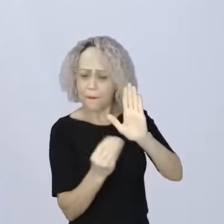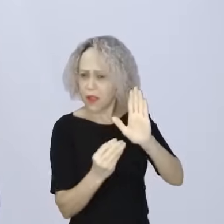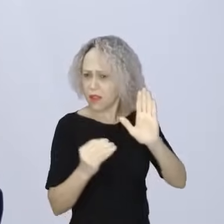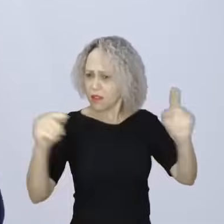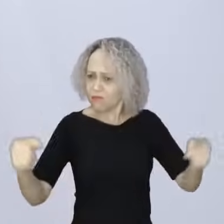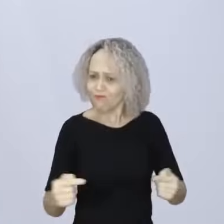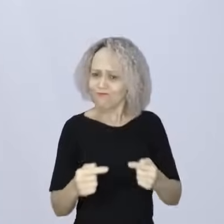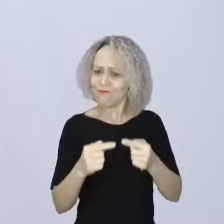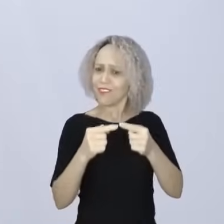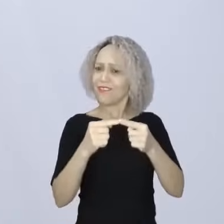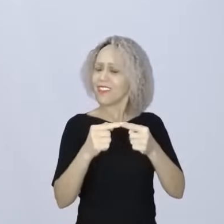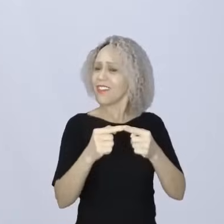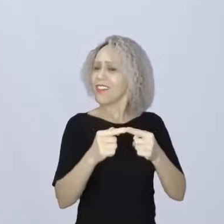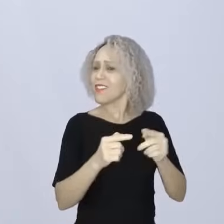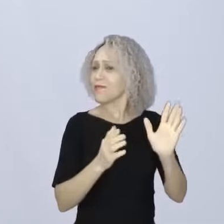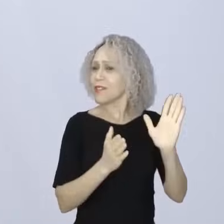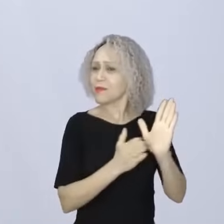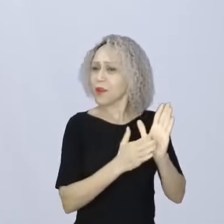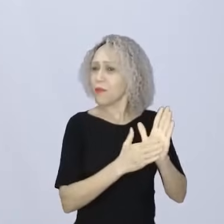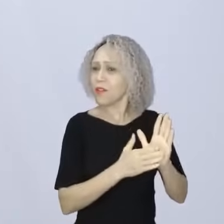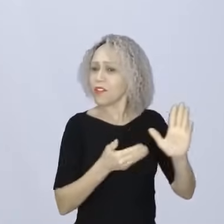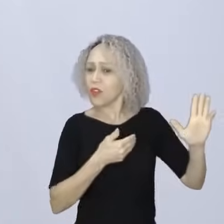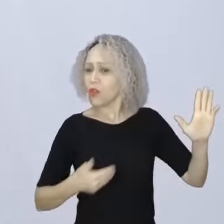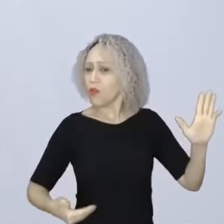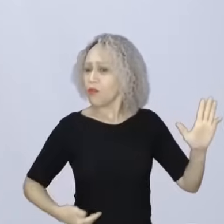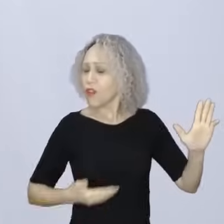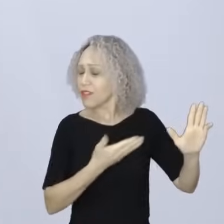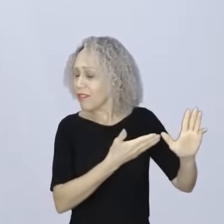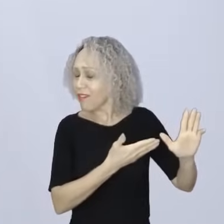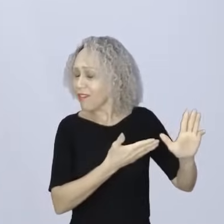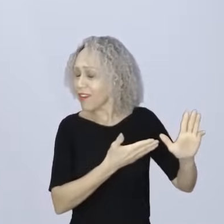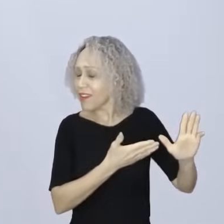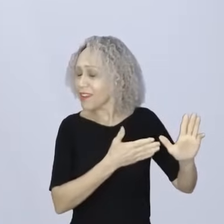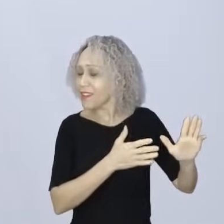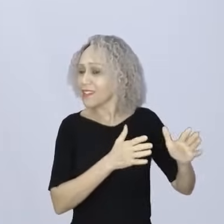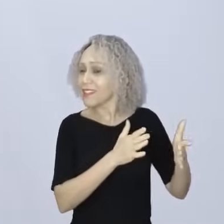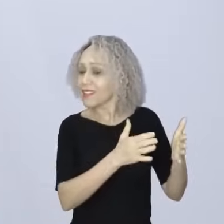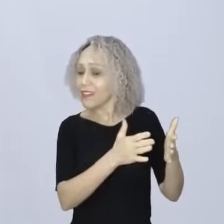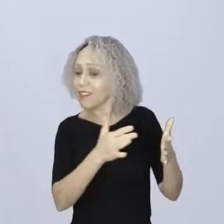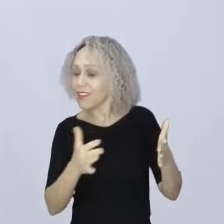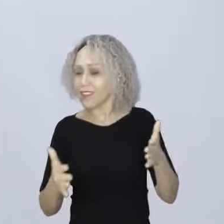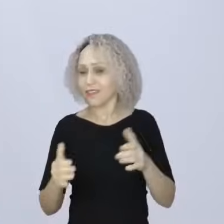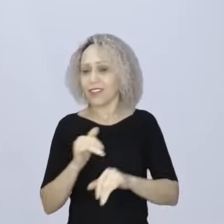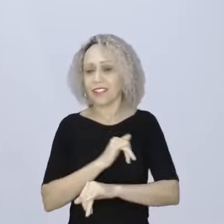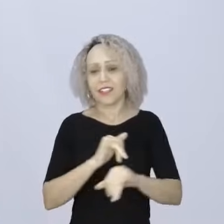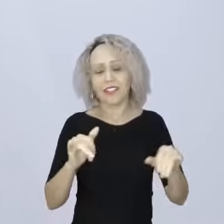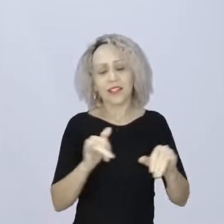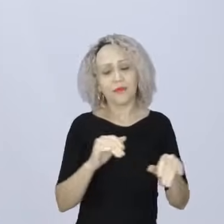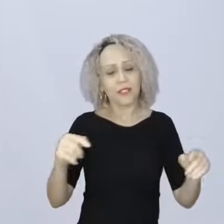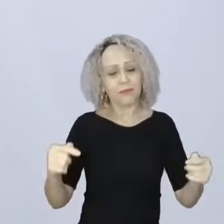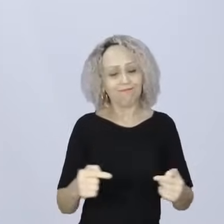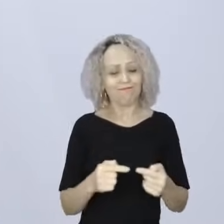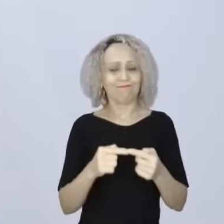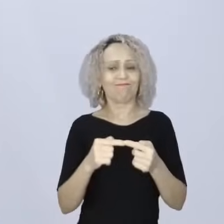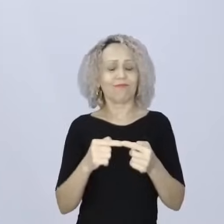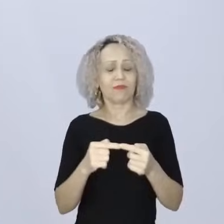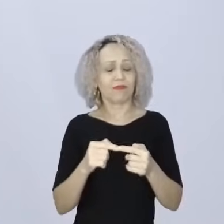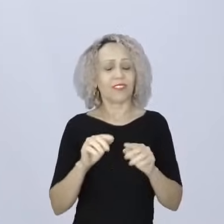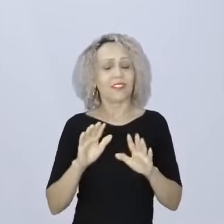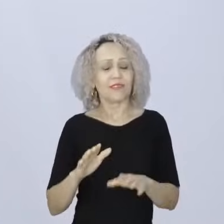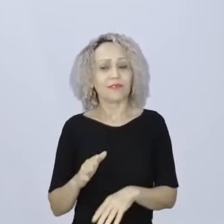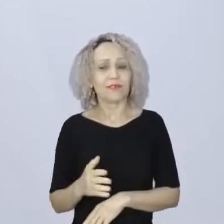na campanha e com o que o governo estava se debruçando para tornar realidade essas políticas públicas. Então, foi um